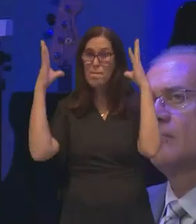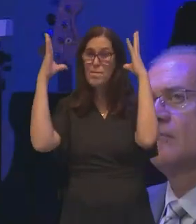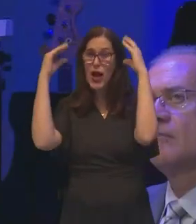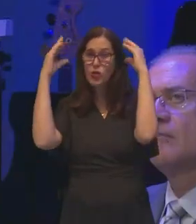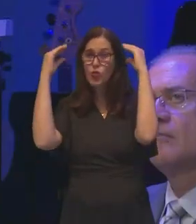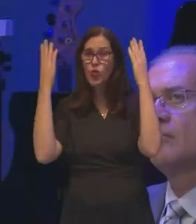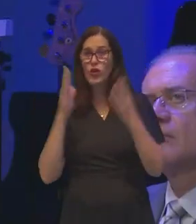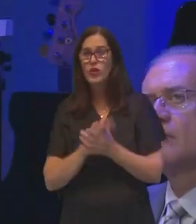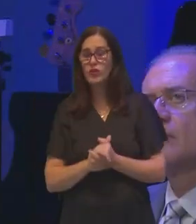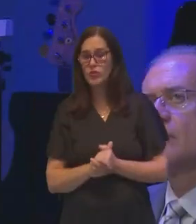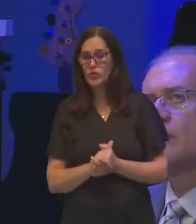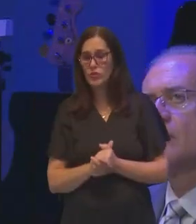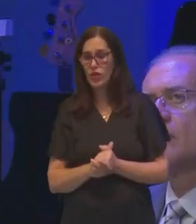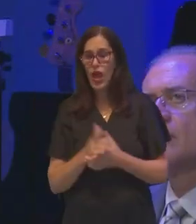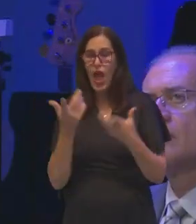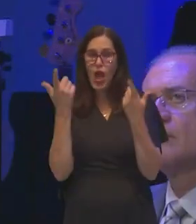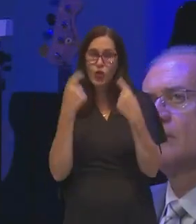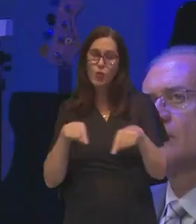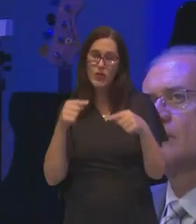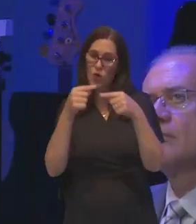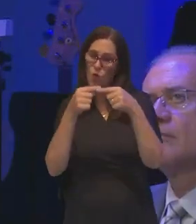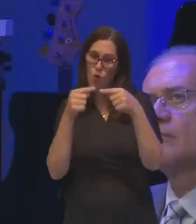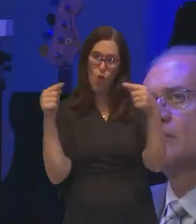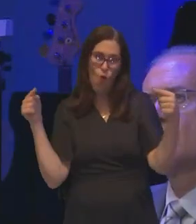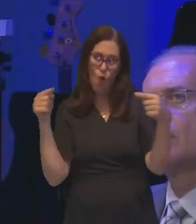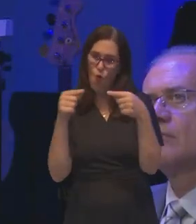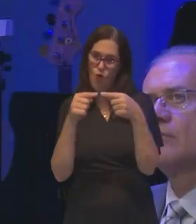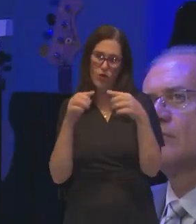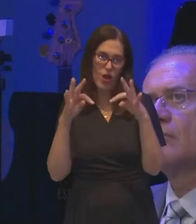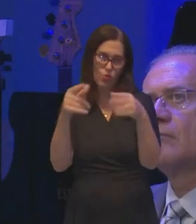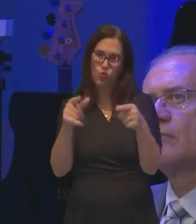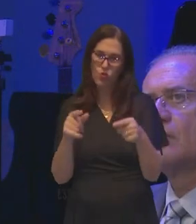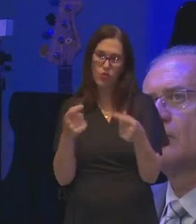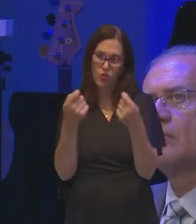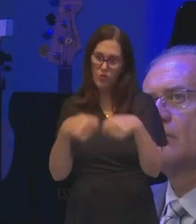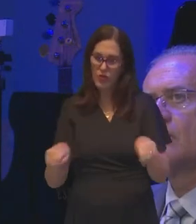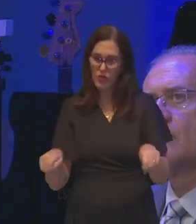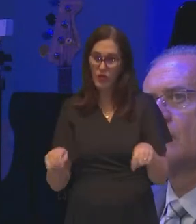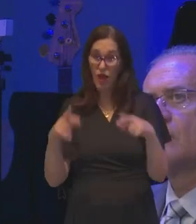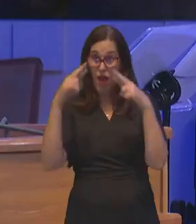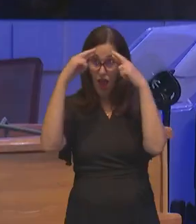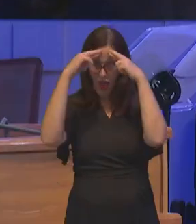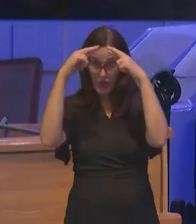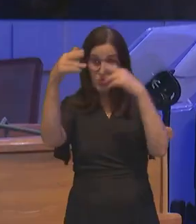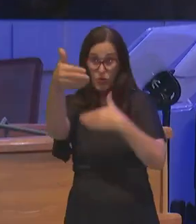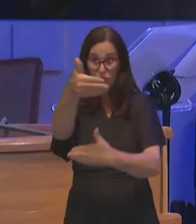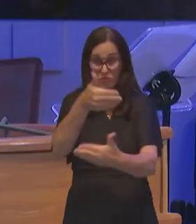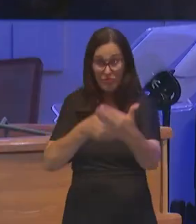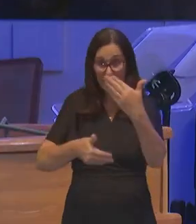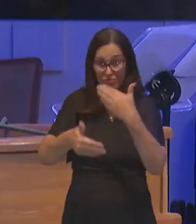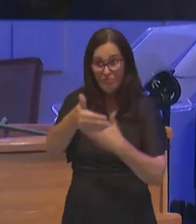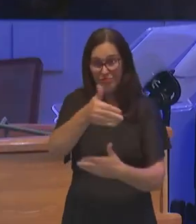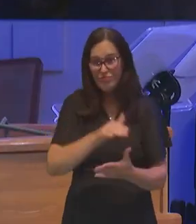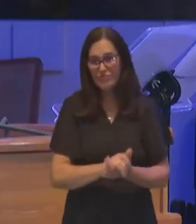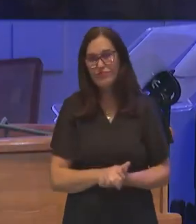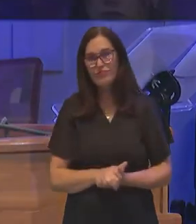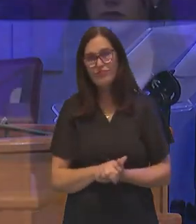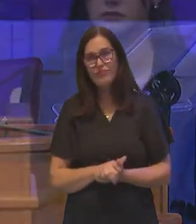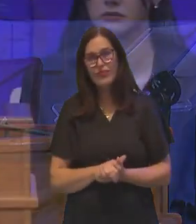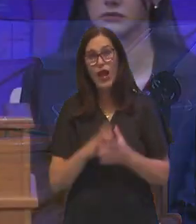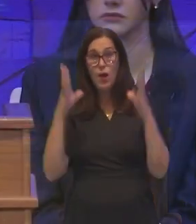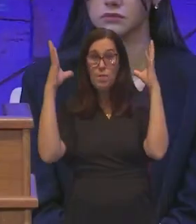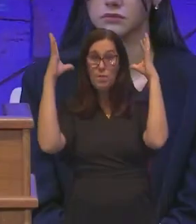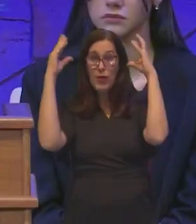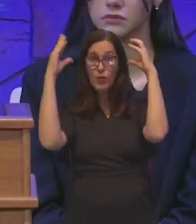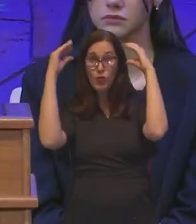maduras. Eu não preciso concordar em tudo com você, contanto que haja respeito entre nós. Isso é